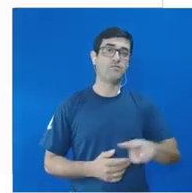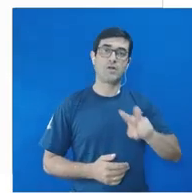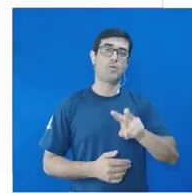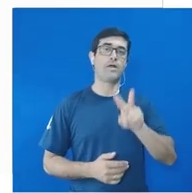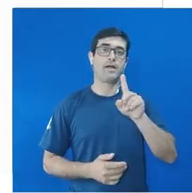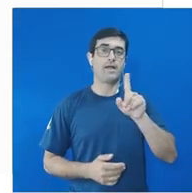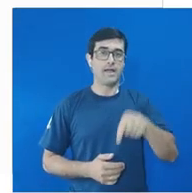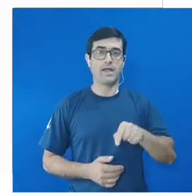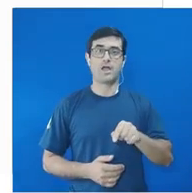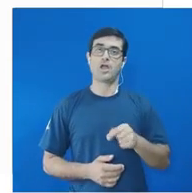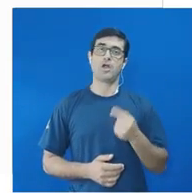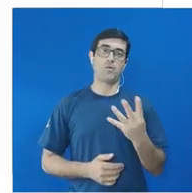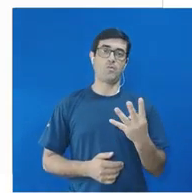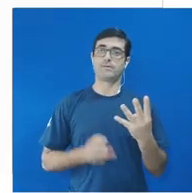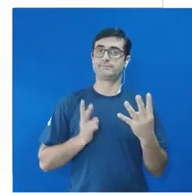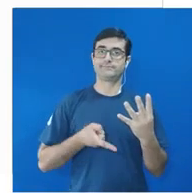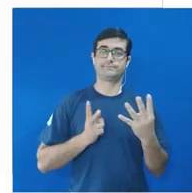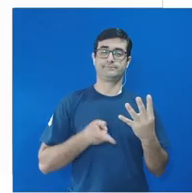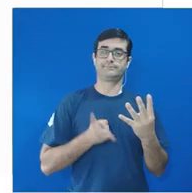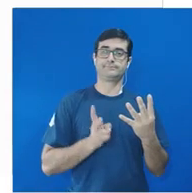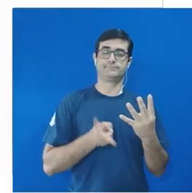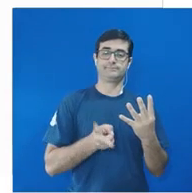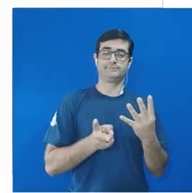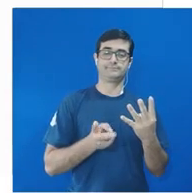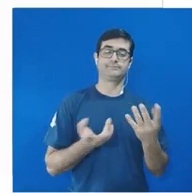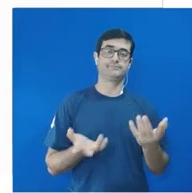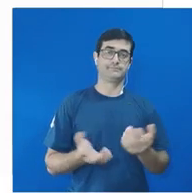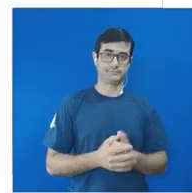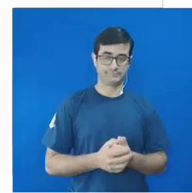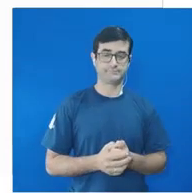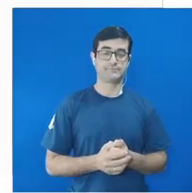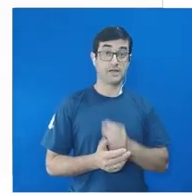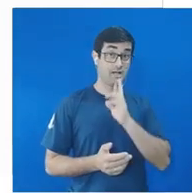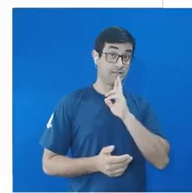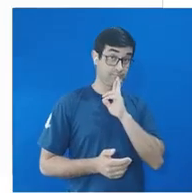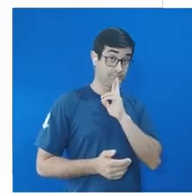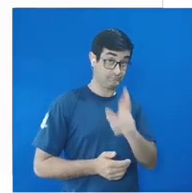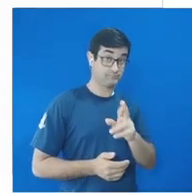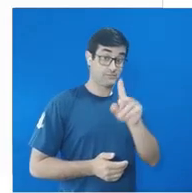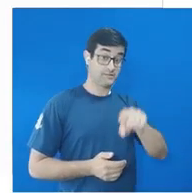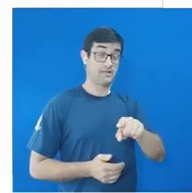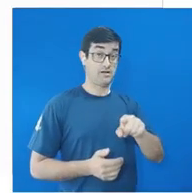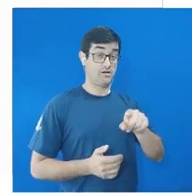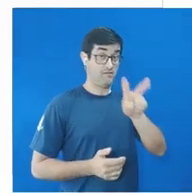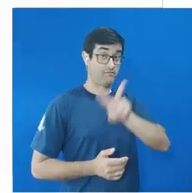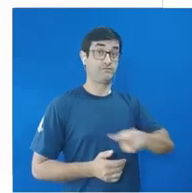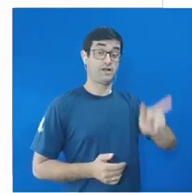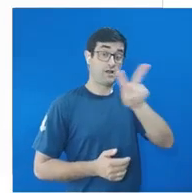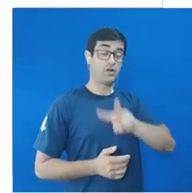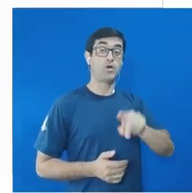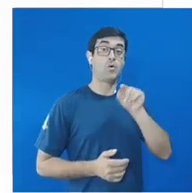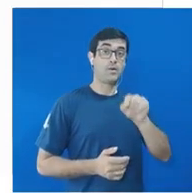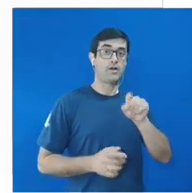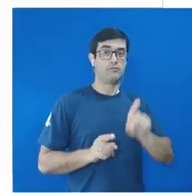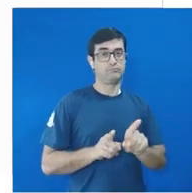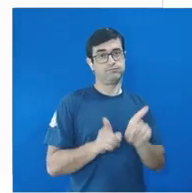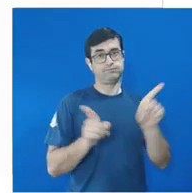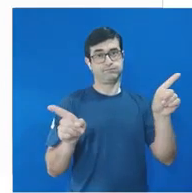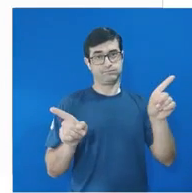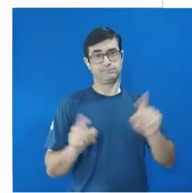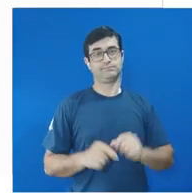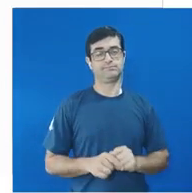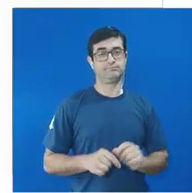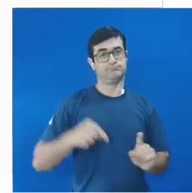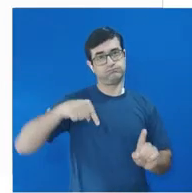Então, o produto desses dois valores, se é fixo, eles são inversamente proporcionais. Se eu aumento um, o outro